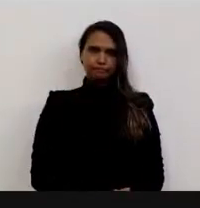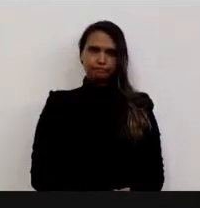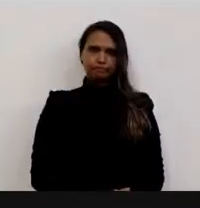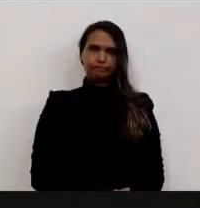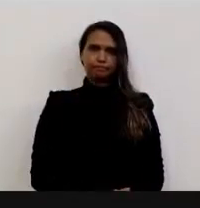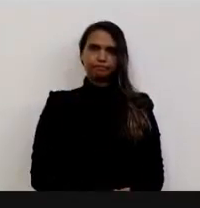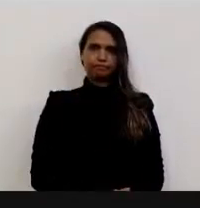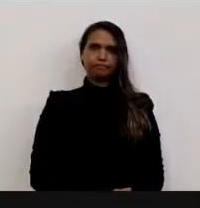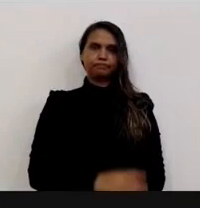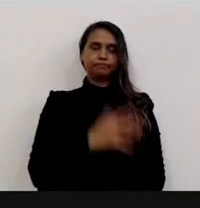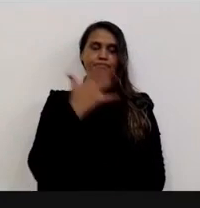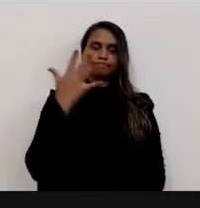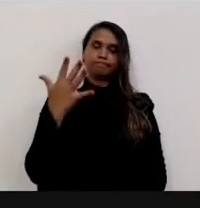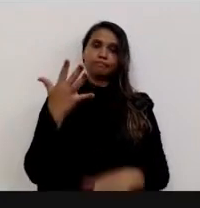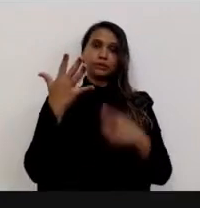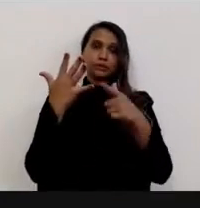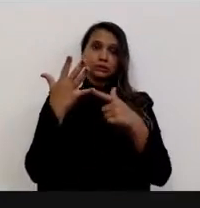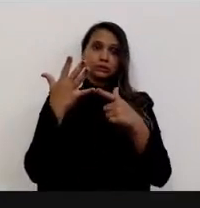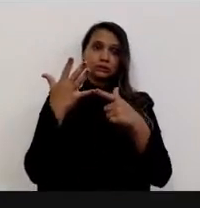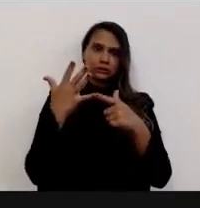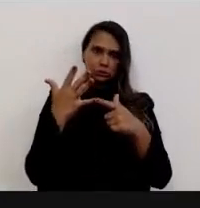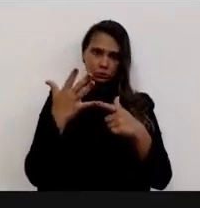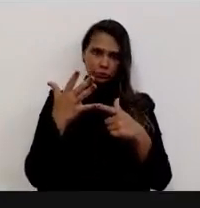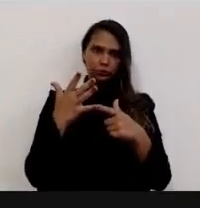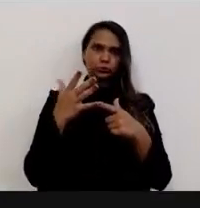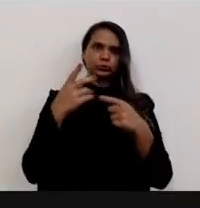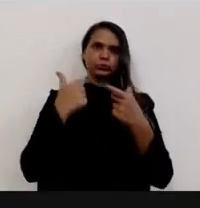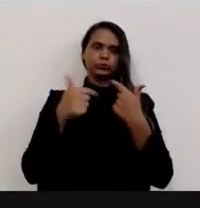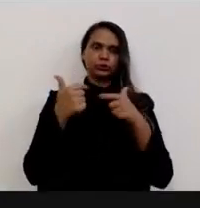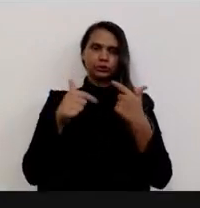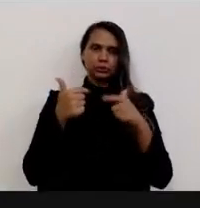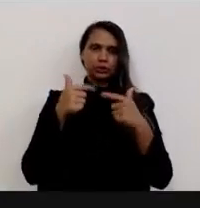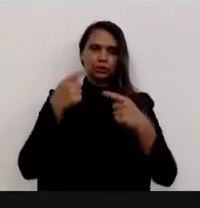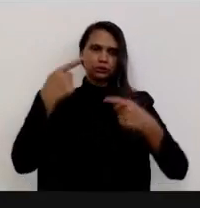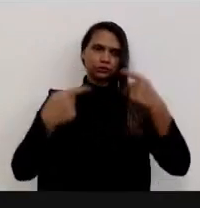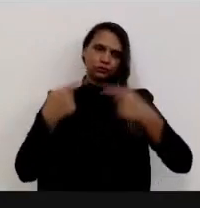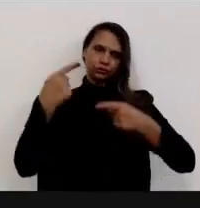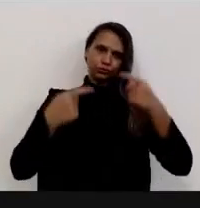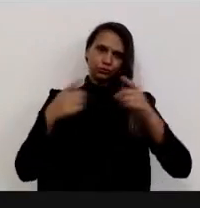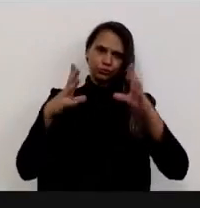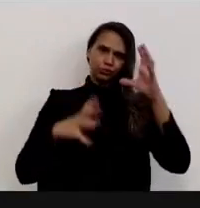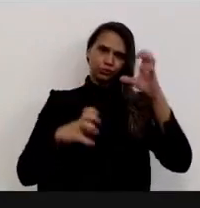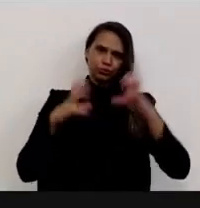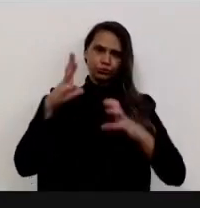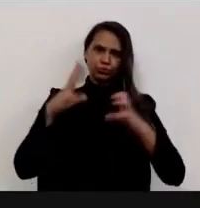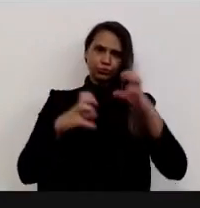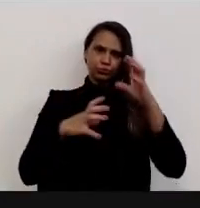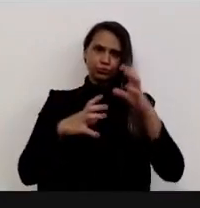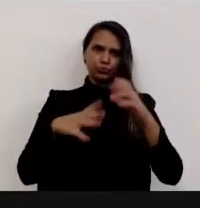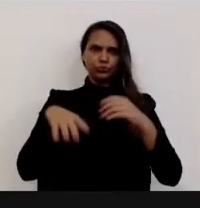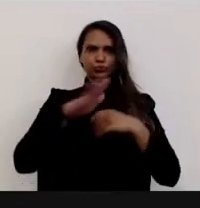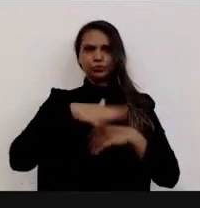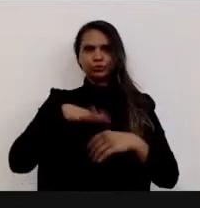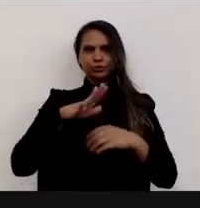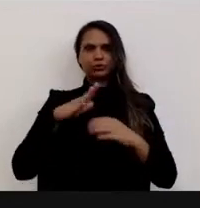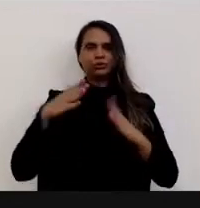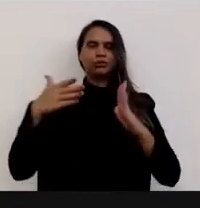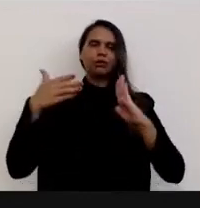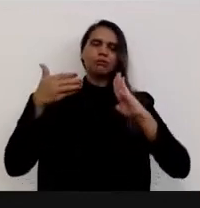Quinto trabalho, Transcrição Automática de Discursos, uma experiência na Câmara dos Deputados. Apresentado por Ricardo Modesto Vieira.